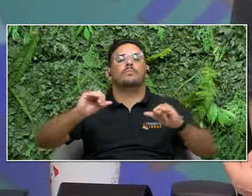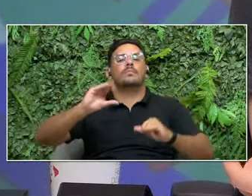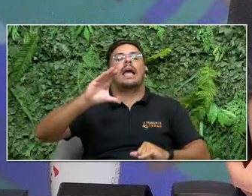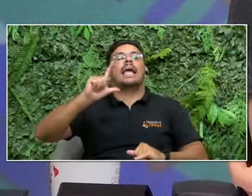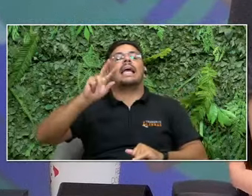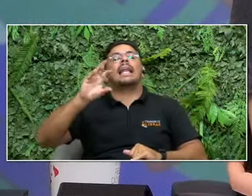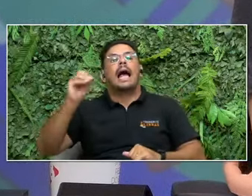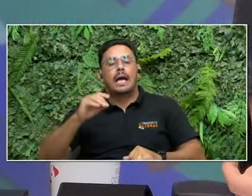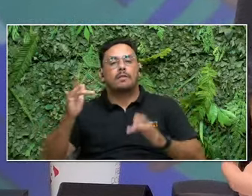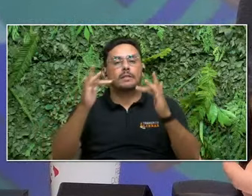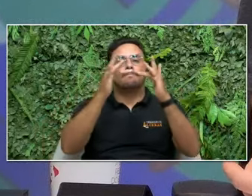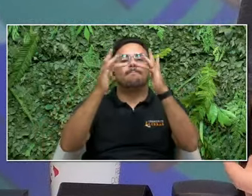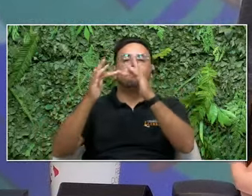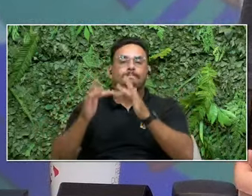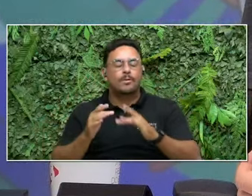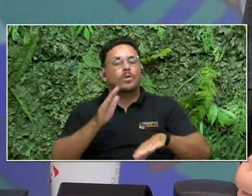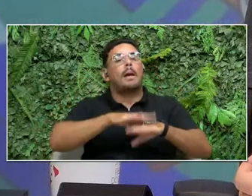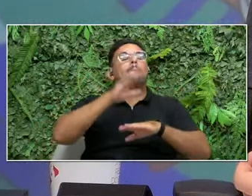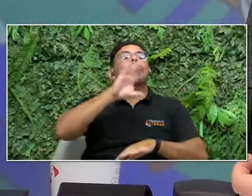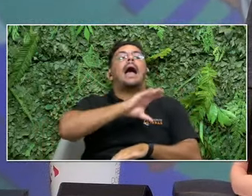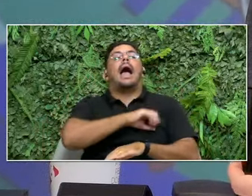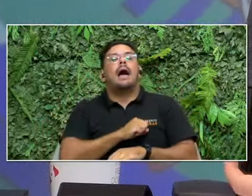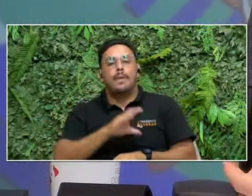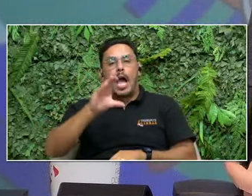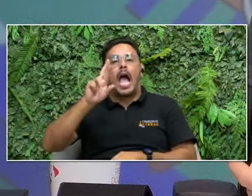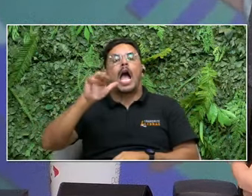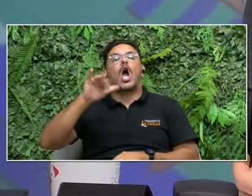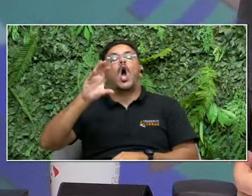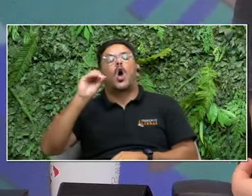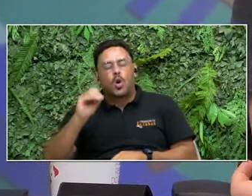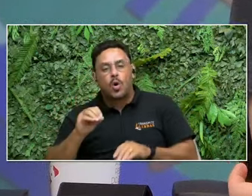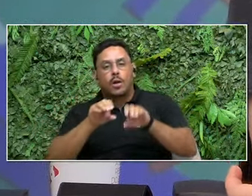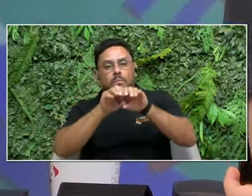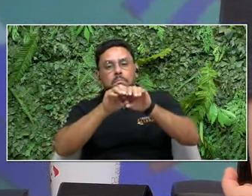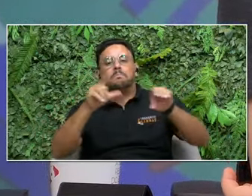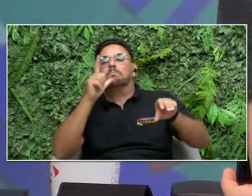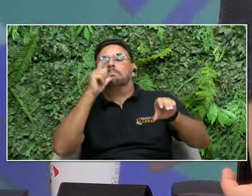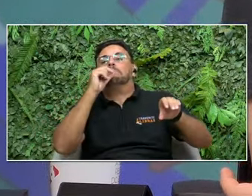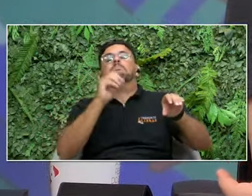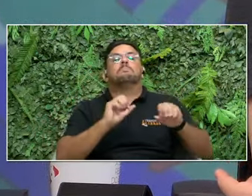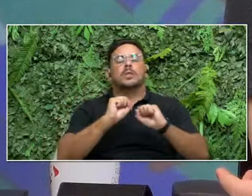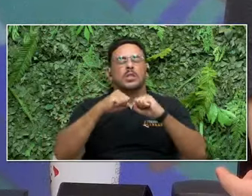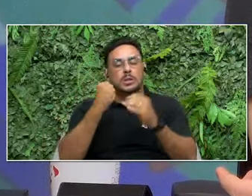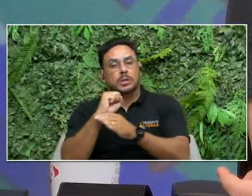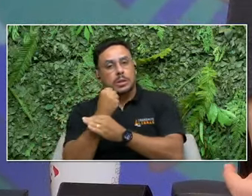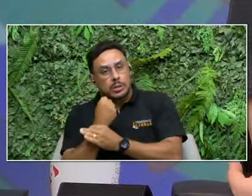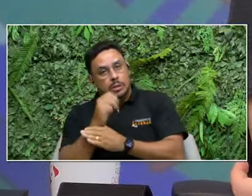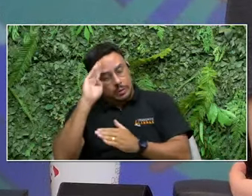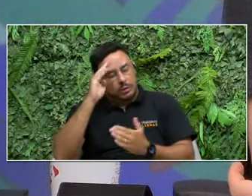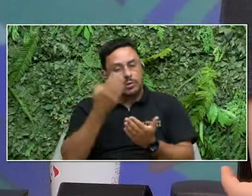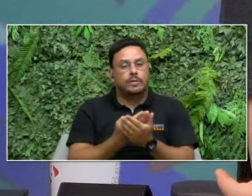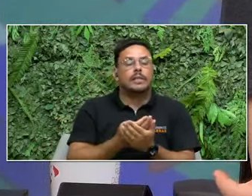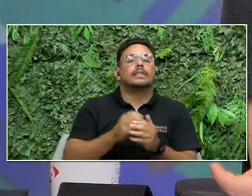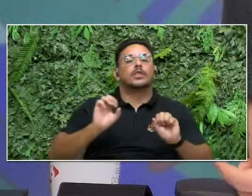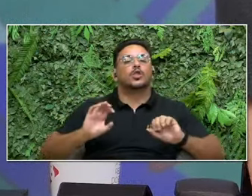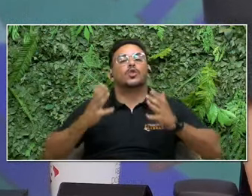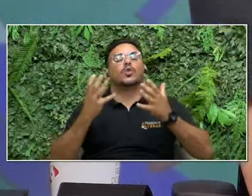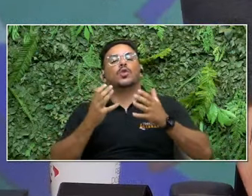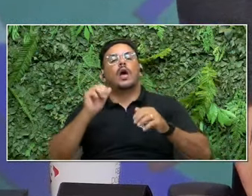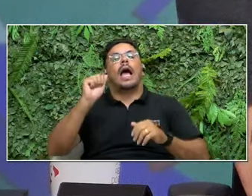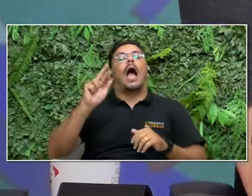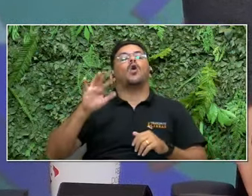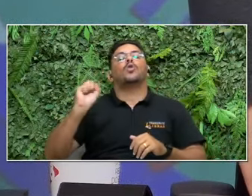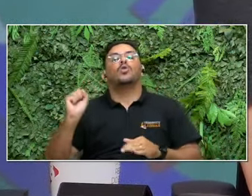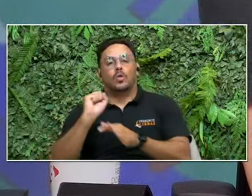Claro você se conecta mais com o que você ama acona tubos e conexões confiança qualidade e segurança aona é show aut tru